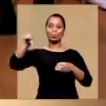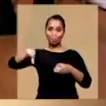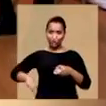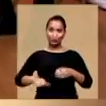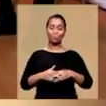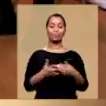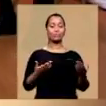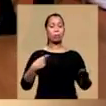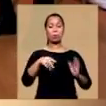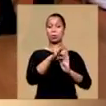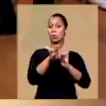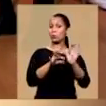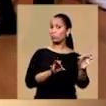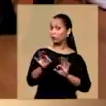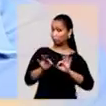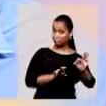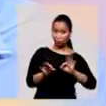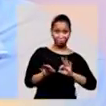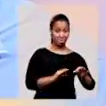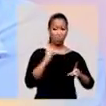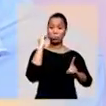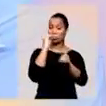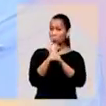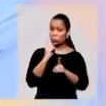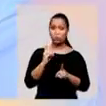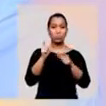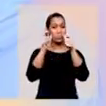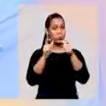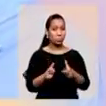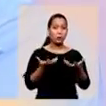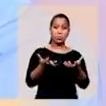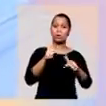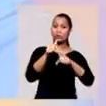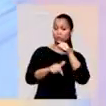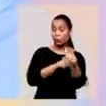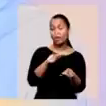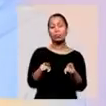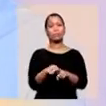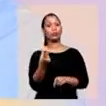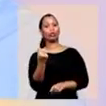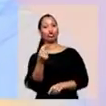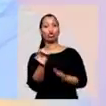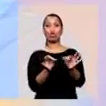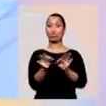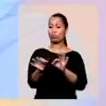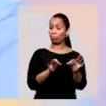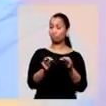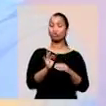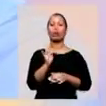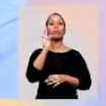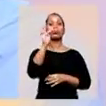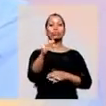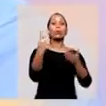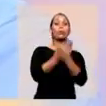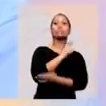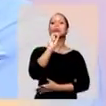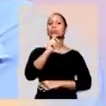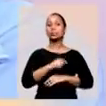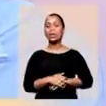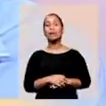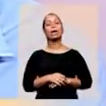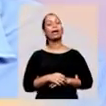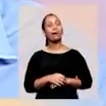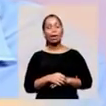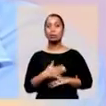né? Exatamente. Não me planejei, não encontrei a área, muitas vezes não me planejei financeiramente. Lá na frente, o que acontece? Eu